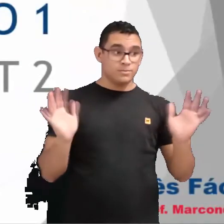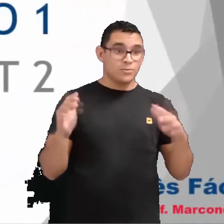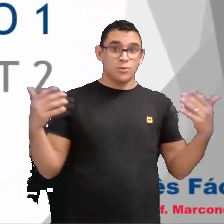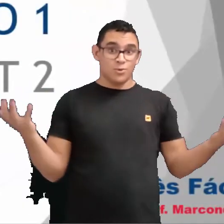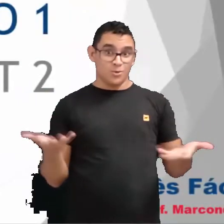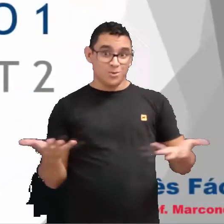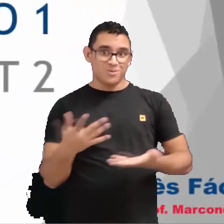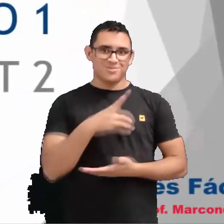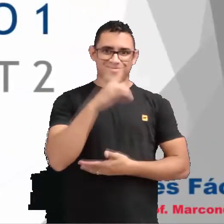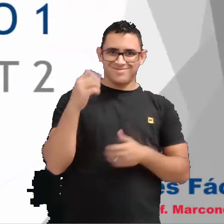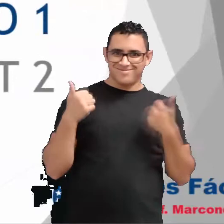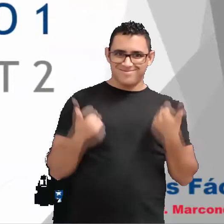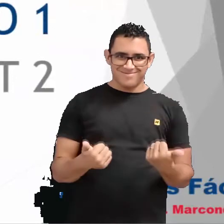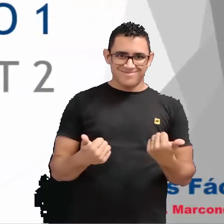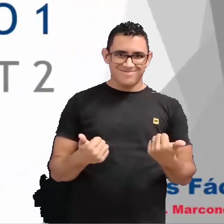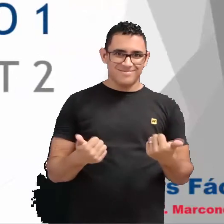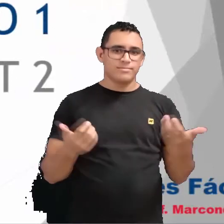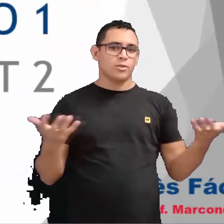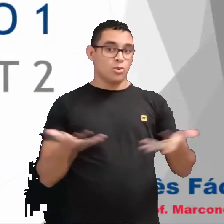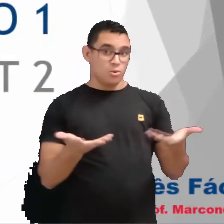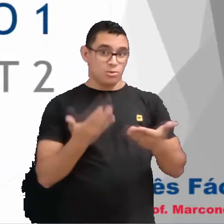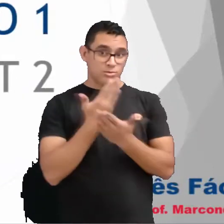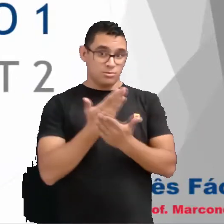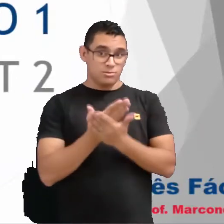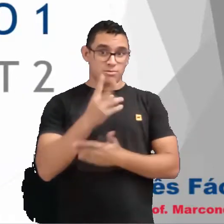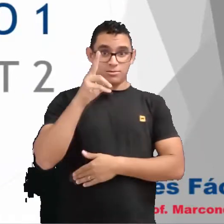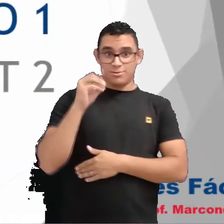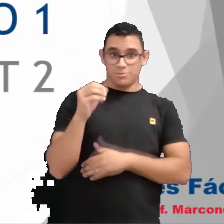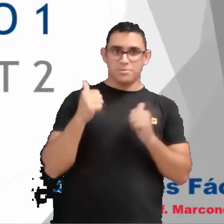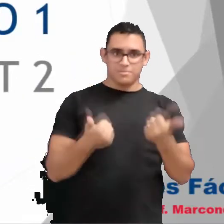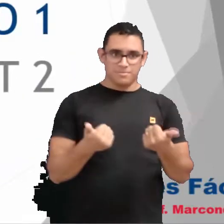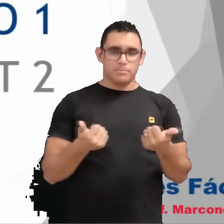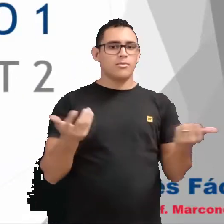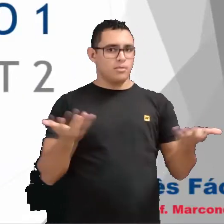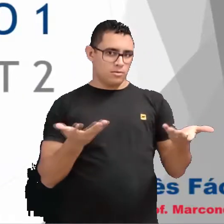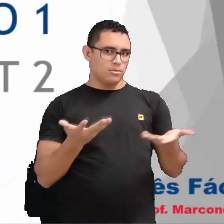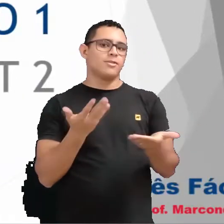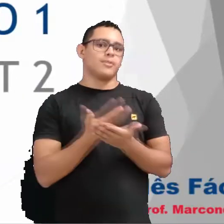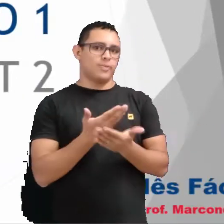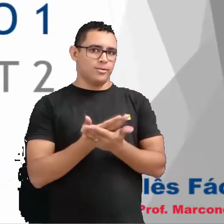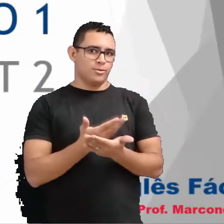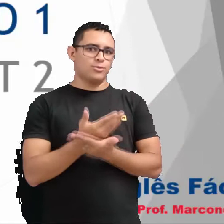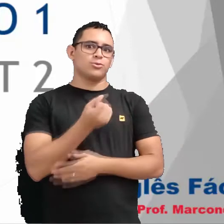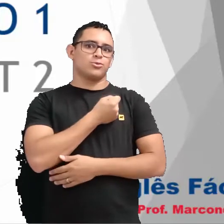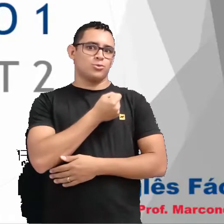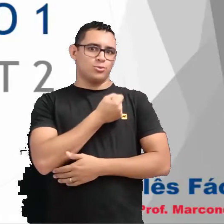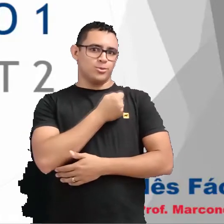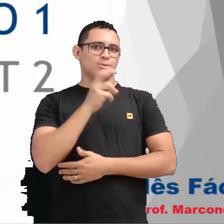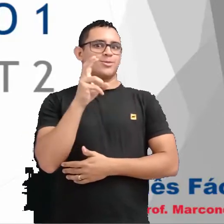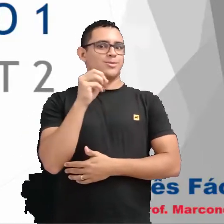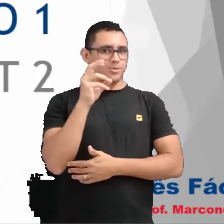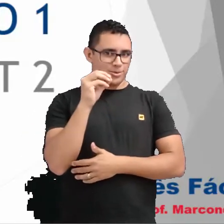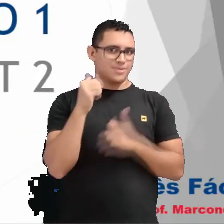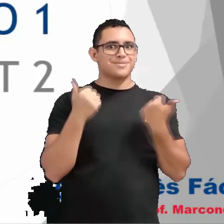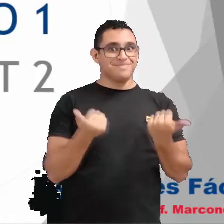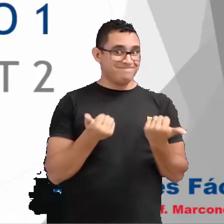Hello, how are you today? This is our 50th class, ok? Então essa, pessoal, é a nossa aula, é a nossa 50ª